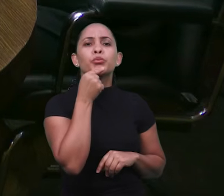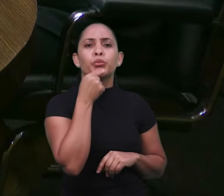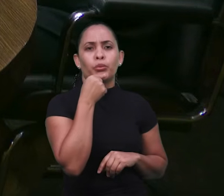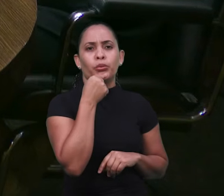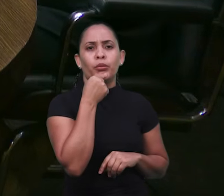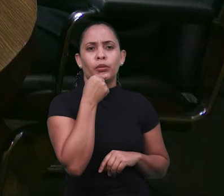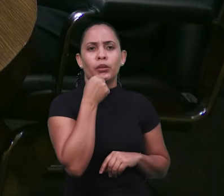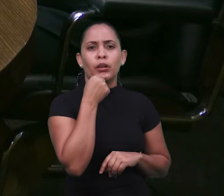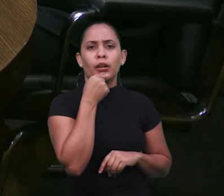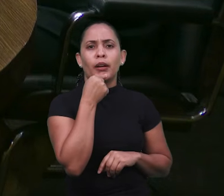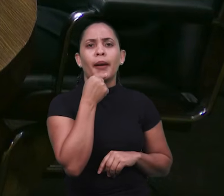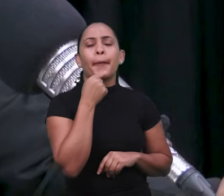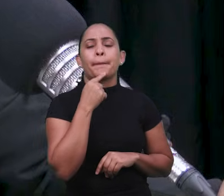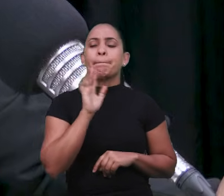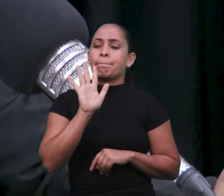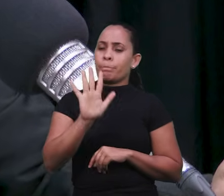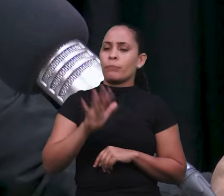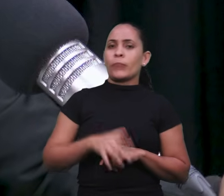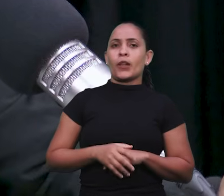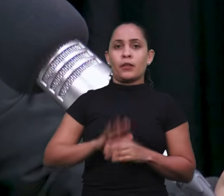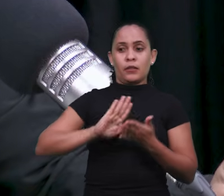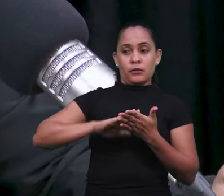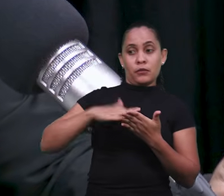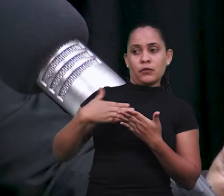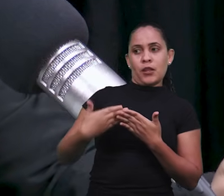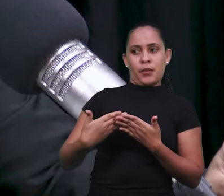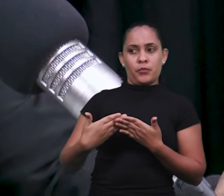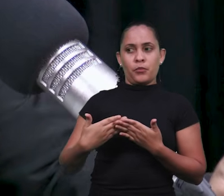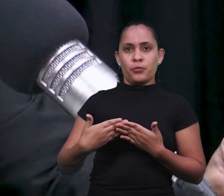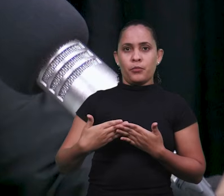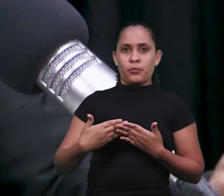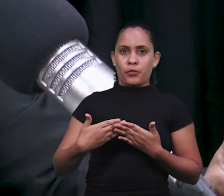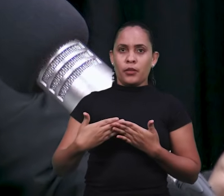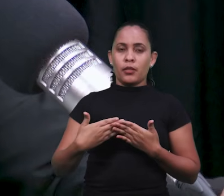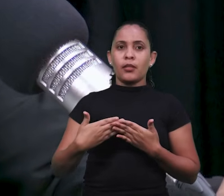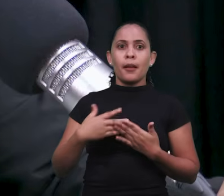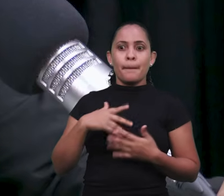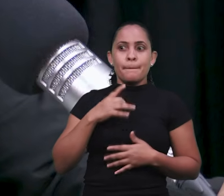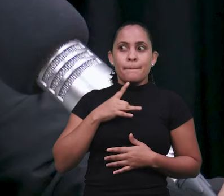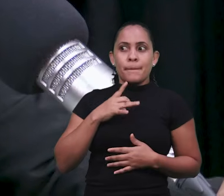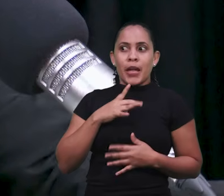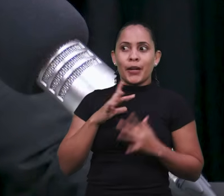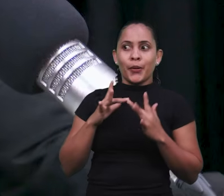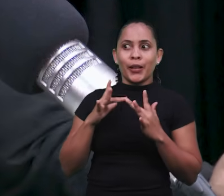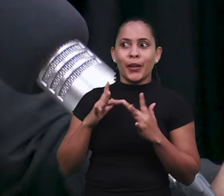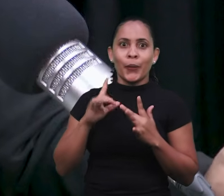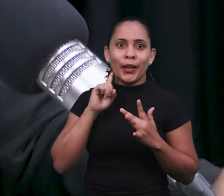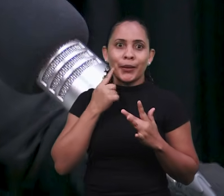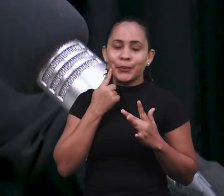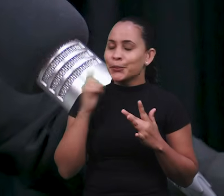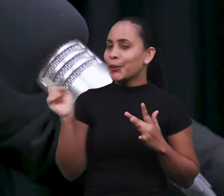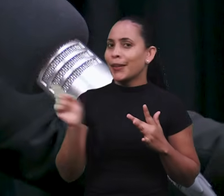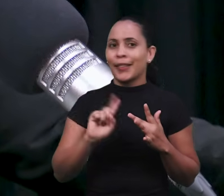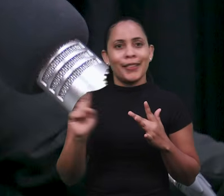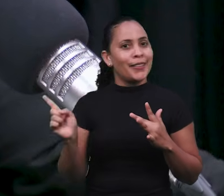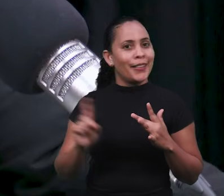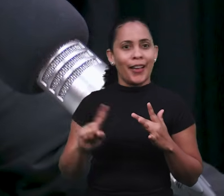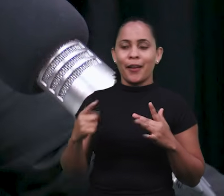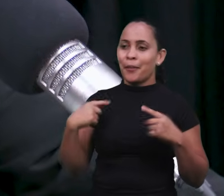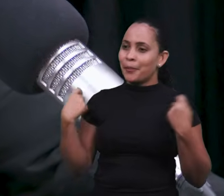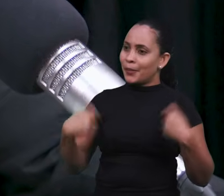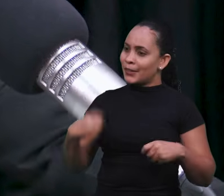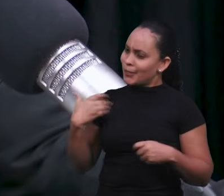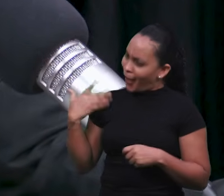Uhum. Vou fazer um adendo aqui, intérprete não pode ter medo de ter contato com o surdo. Pelo contrário, ele Jamais. tem que ter É se anseio de